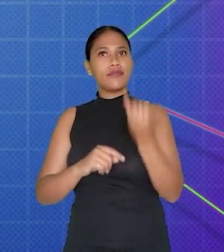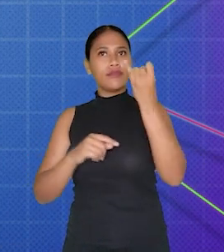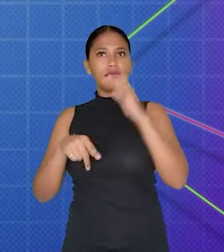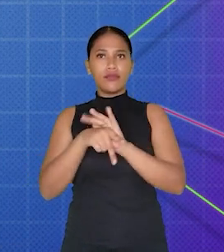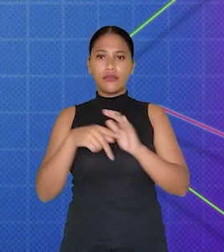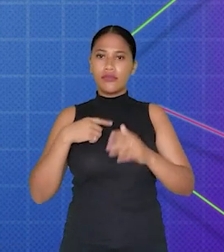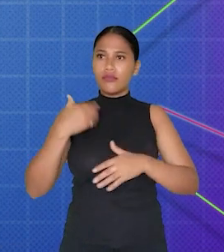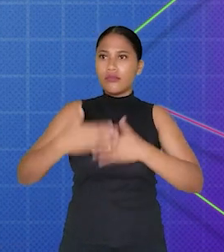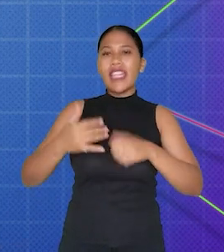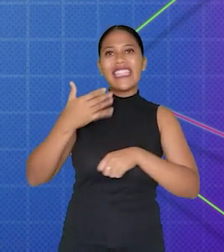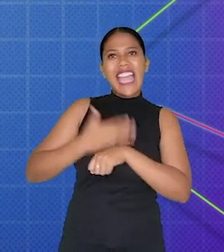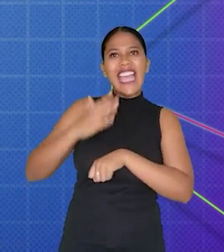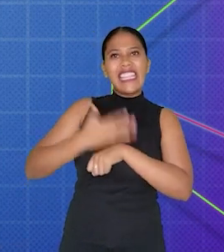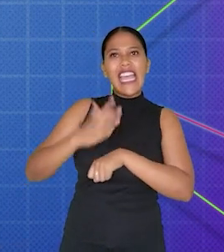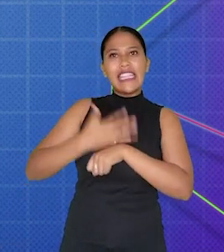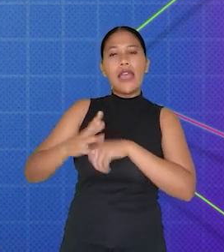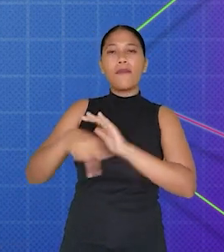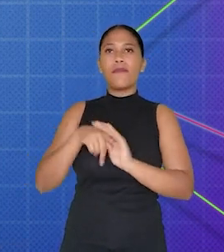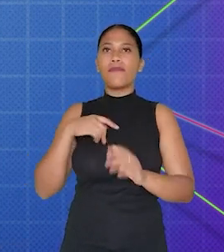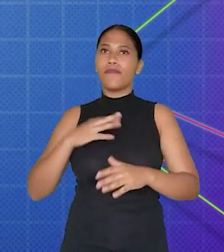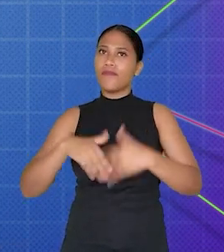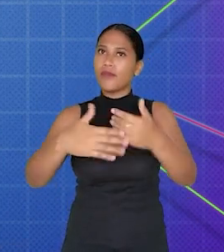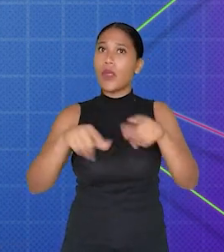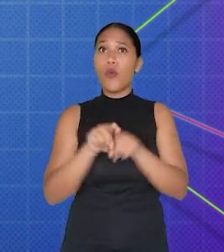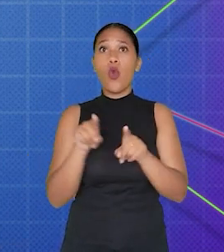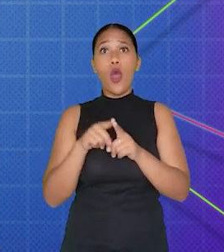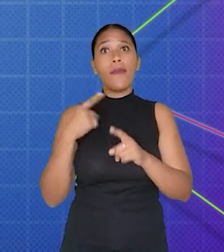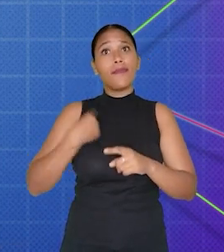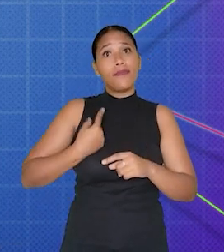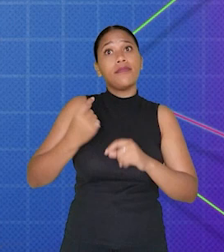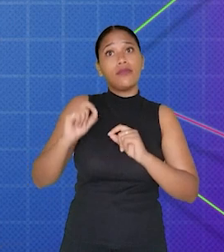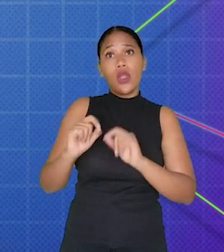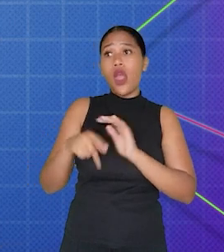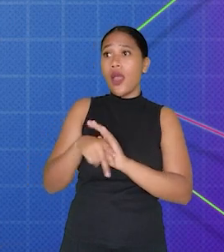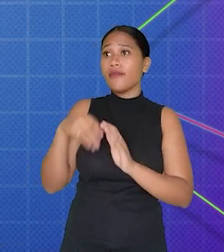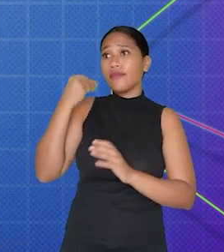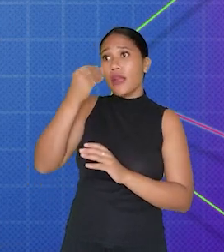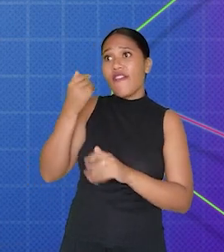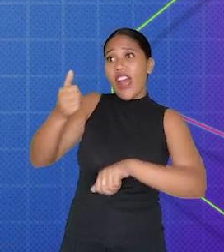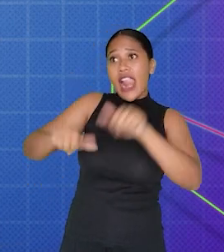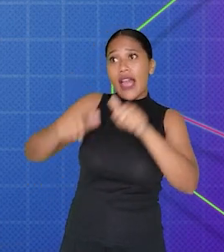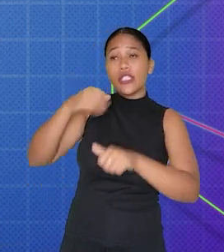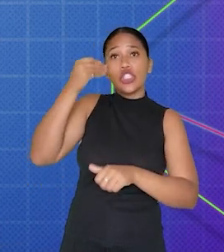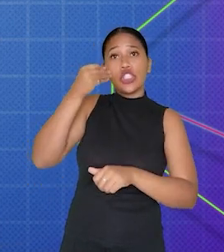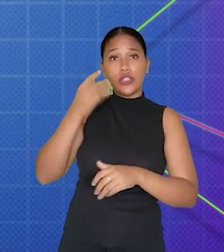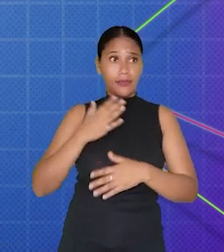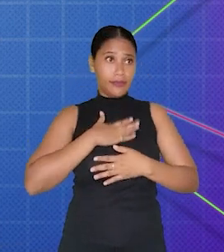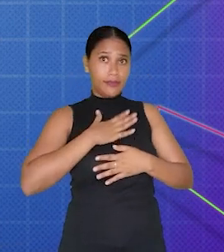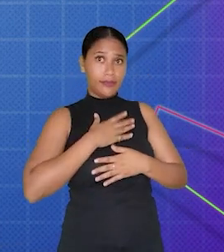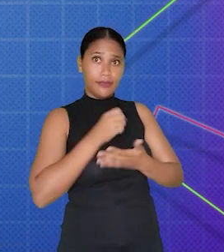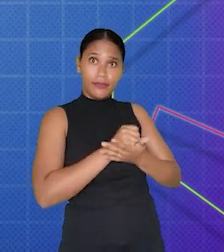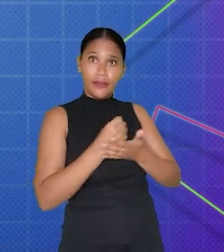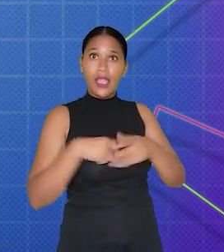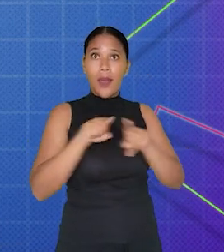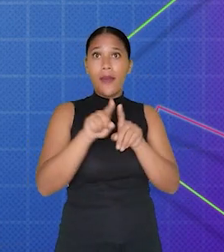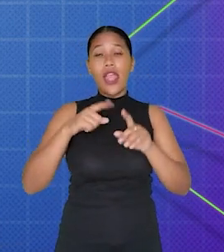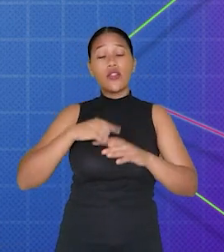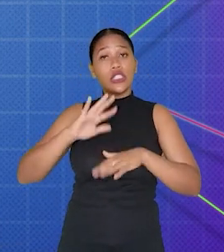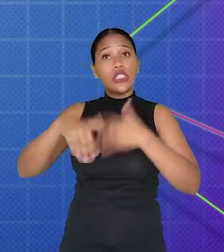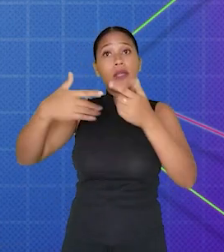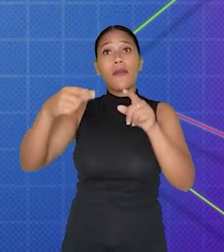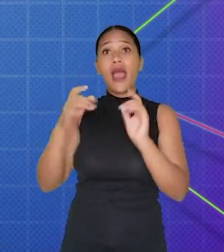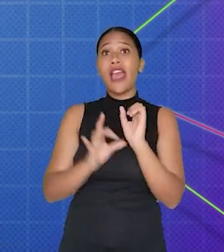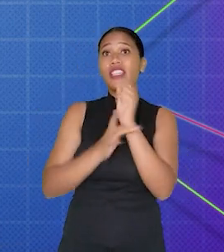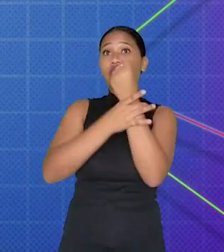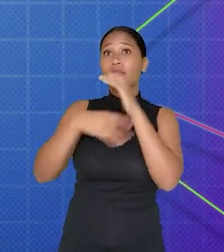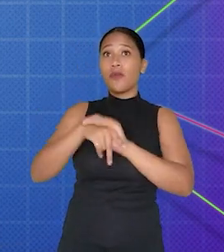confiável. É importante realizar testes frequentes durante o processo de desenvolvimento, e isso inclui testes de jogabilidade para avaliar a experiência do usuário e testes